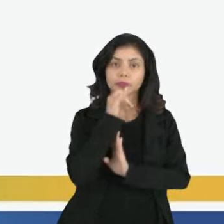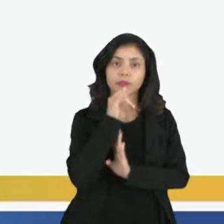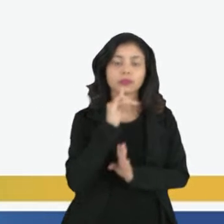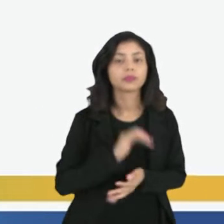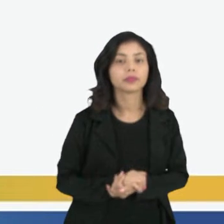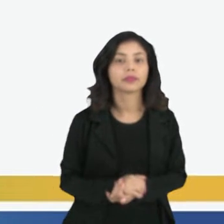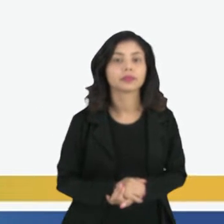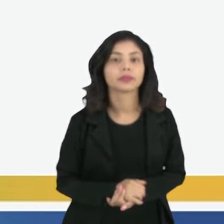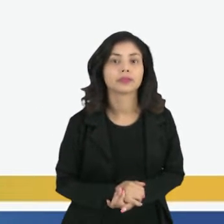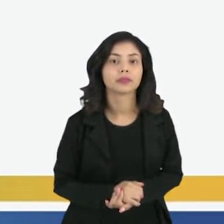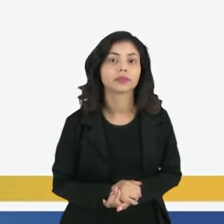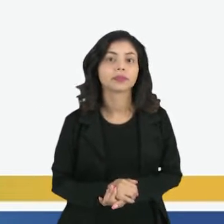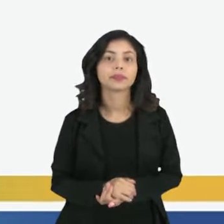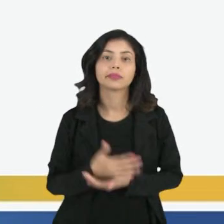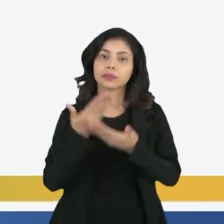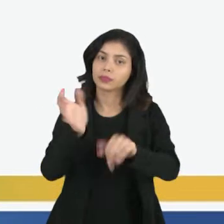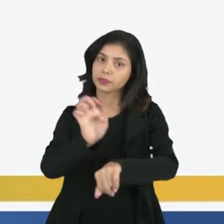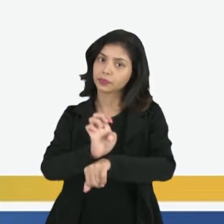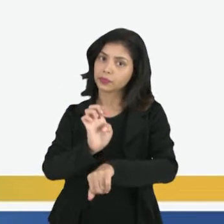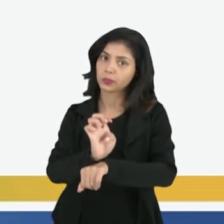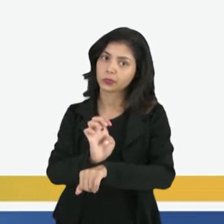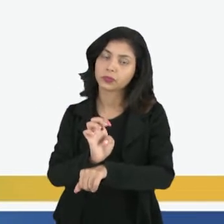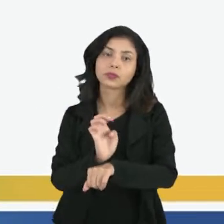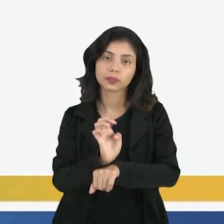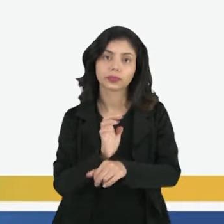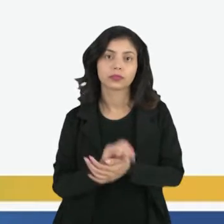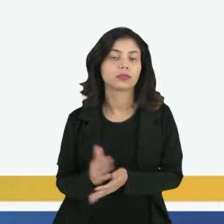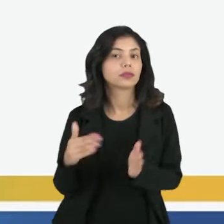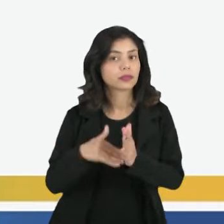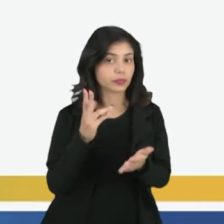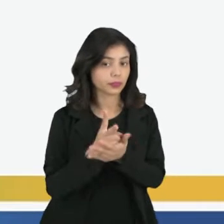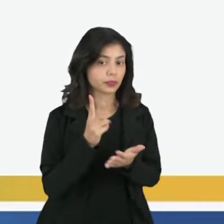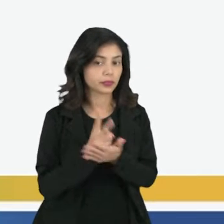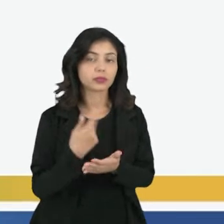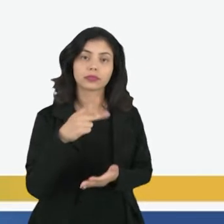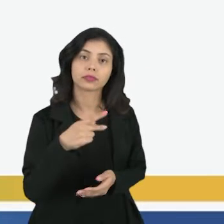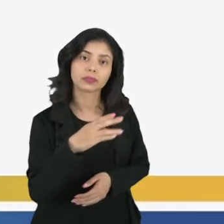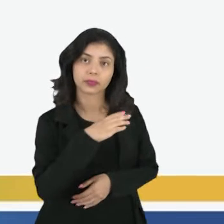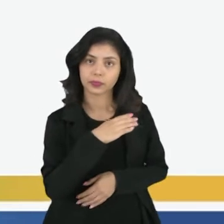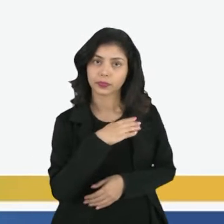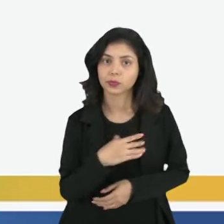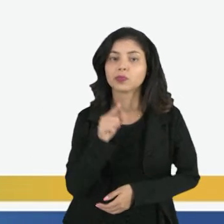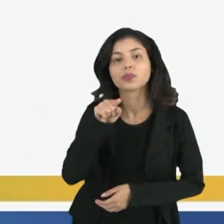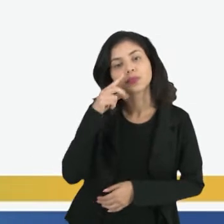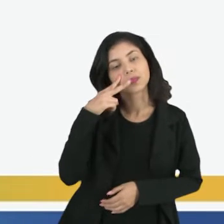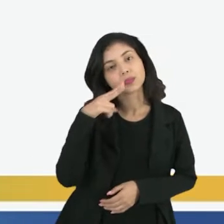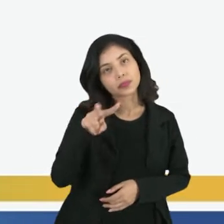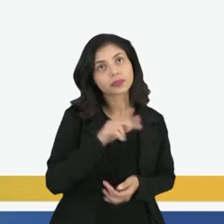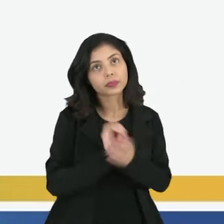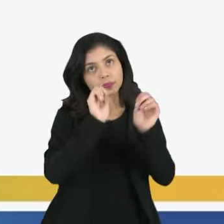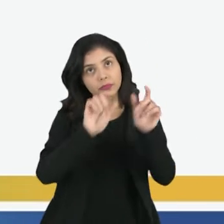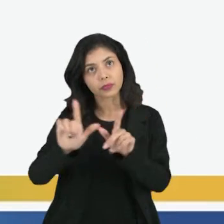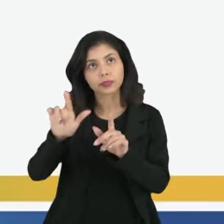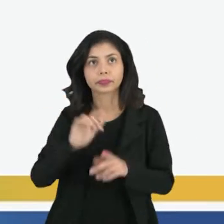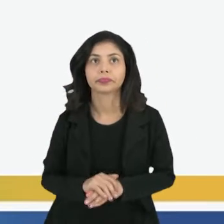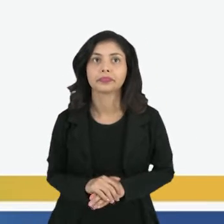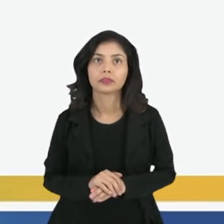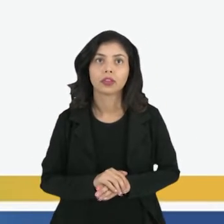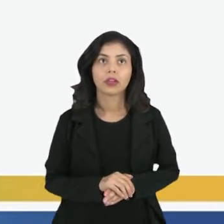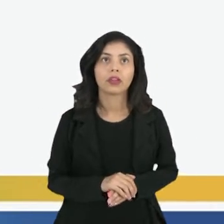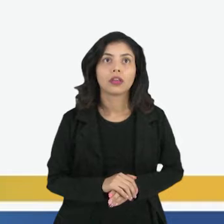Como retirar do meio ambiente aquilo que nós necessitamos, mas sem gerar tantos prejuízos